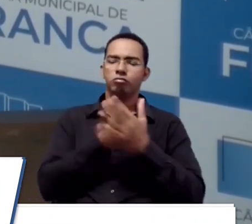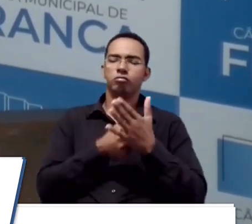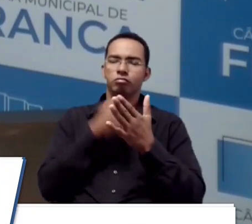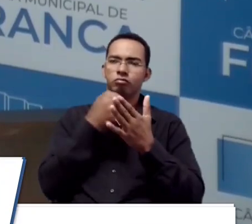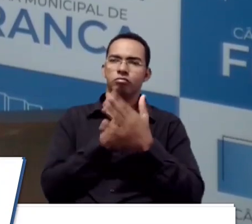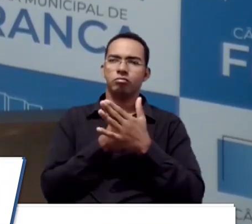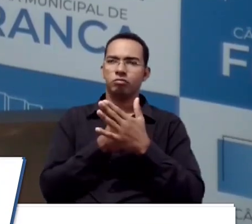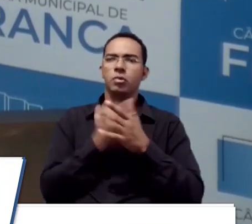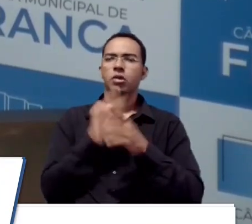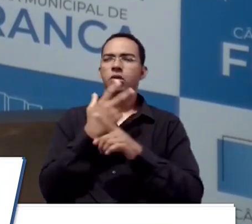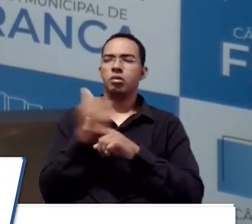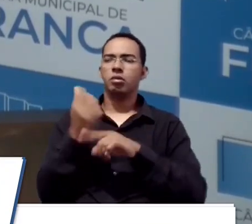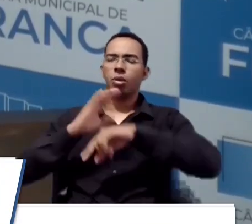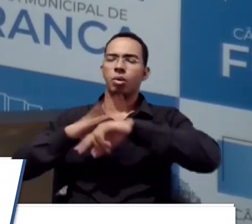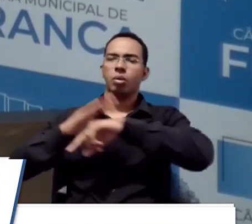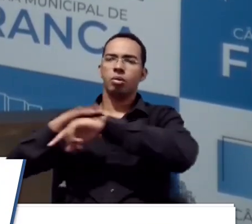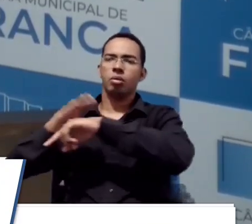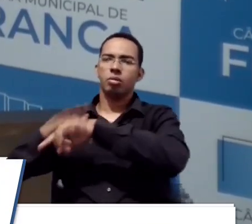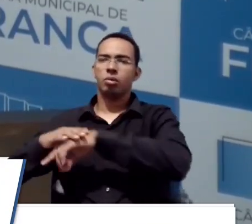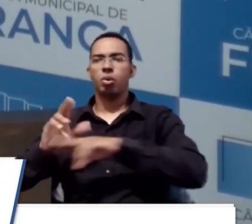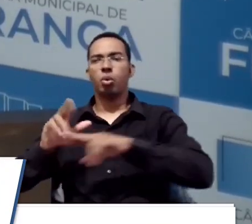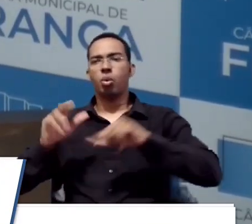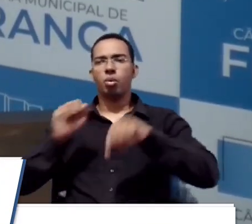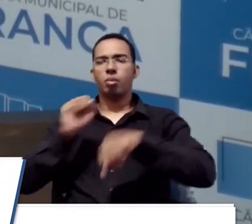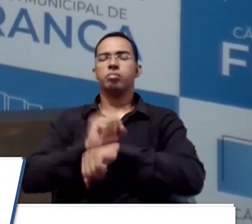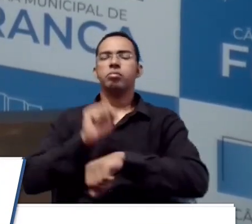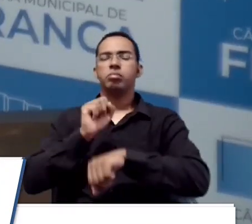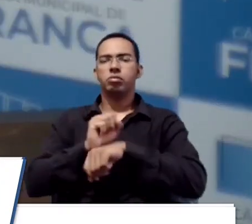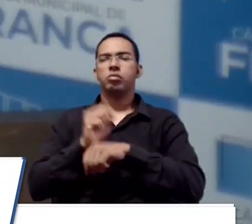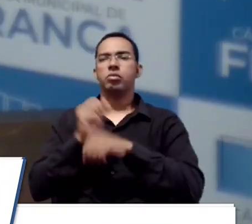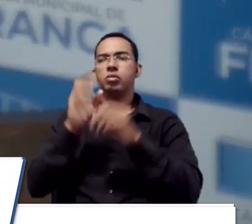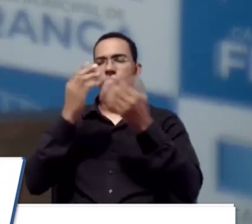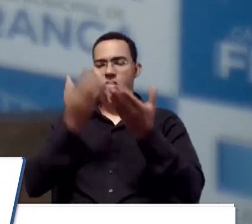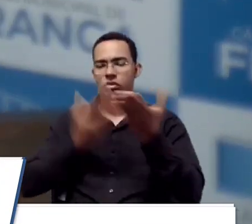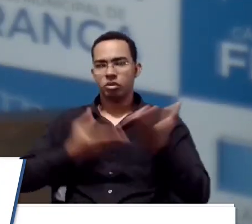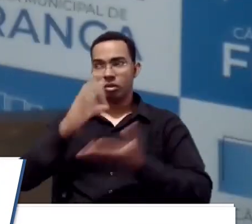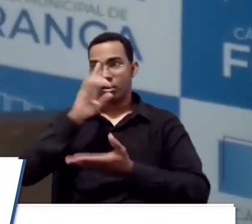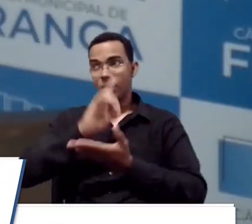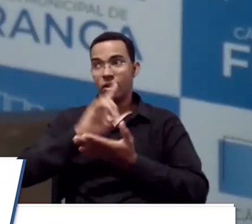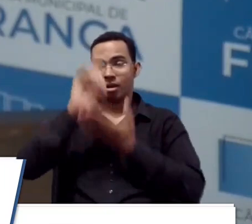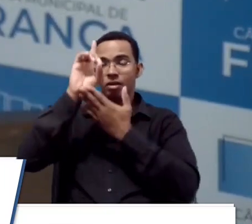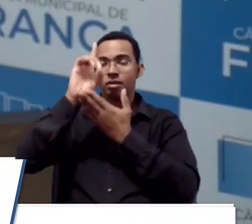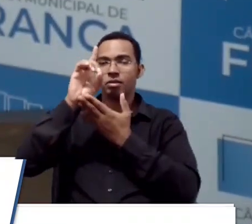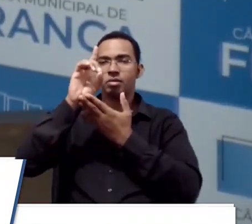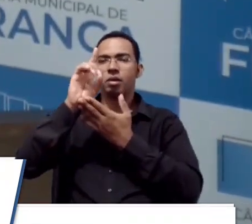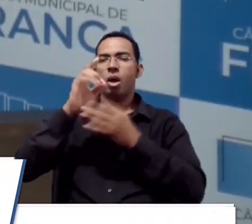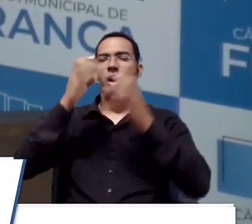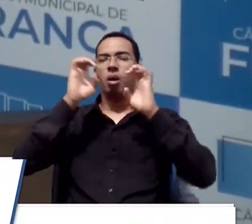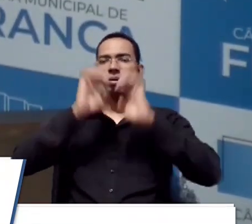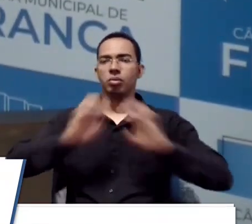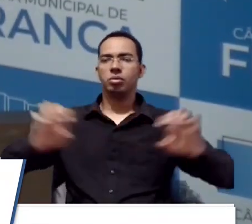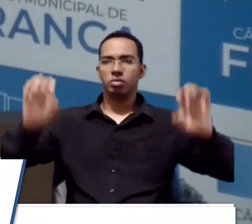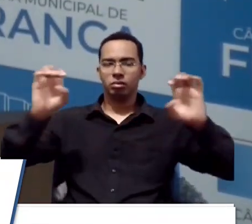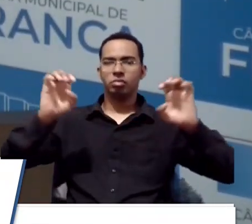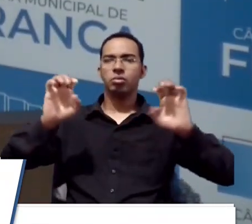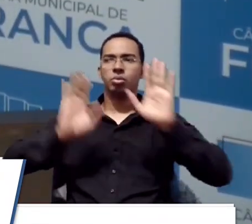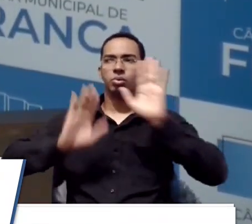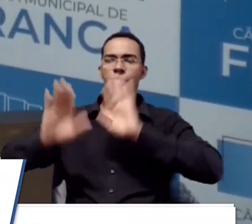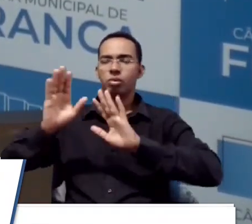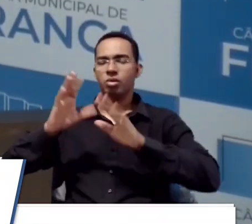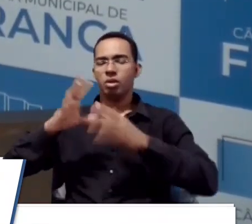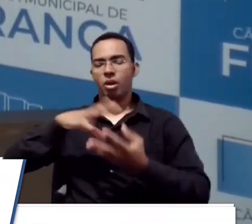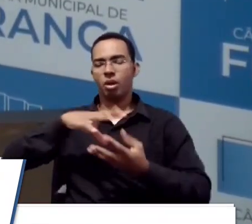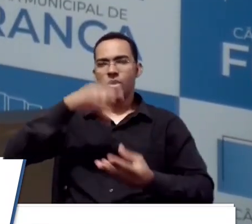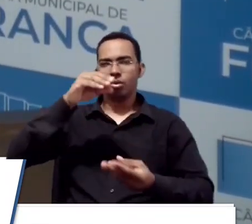vencendo a cada momento, e nunca deixou de fazer a vontade do nosso Deus, que é pregar o Evangelho, que é cuidar das almas,